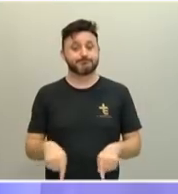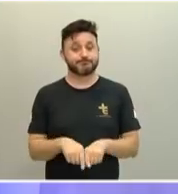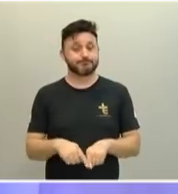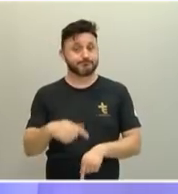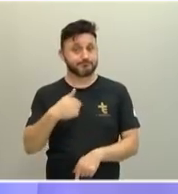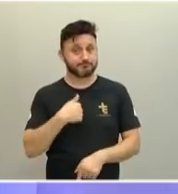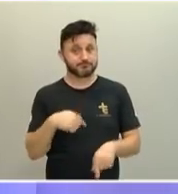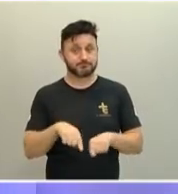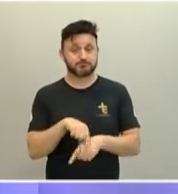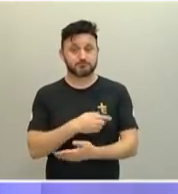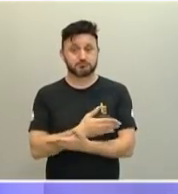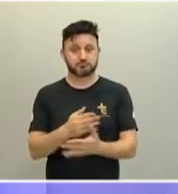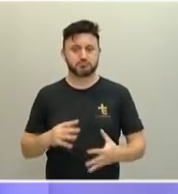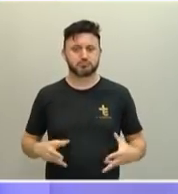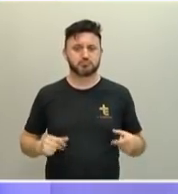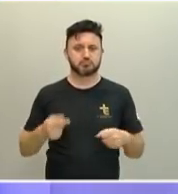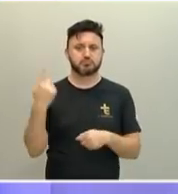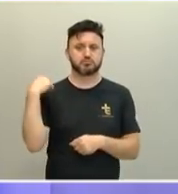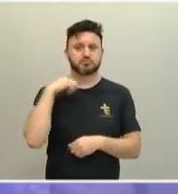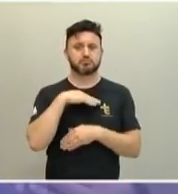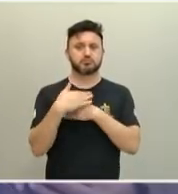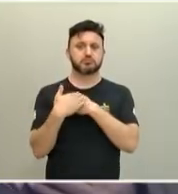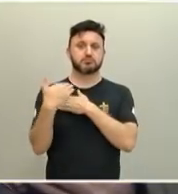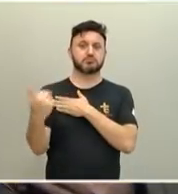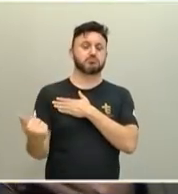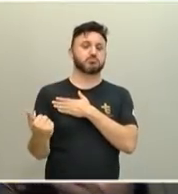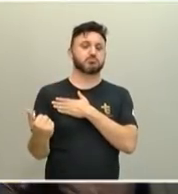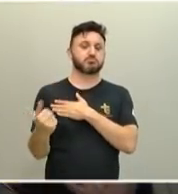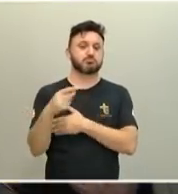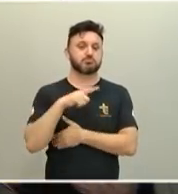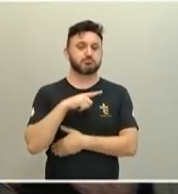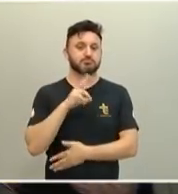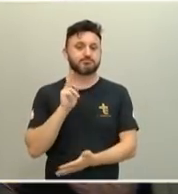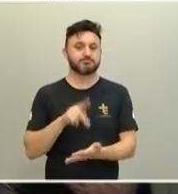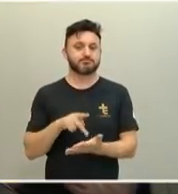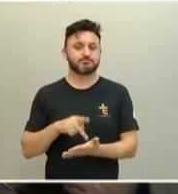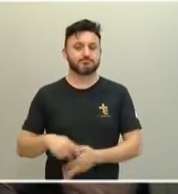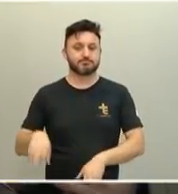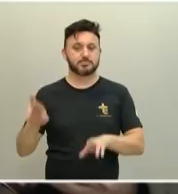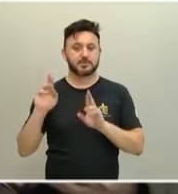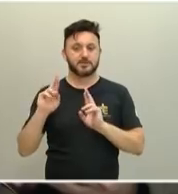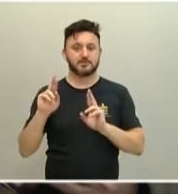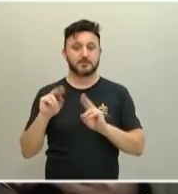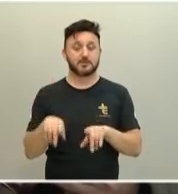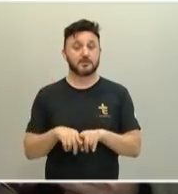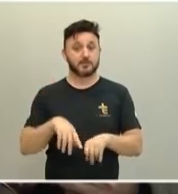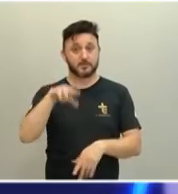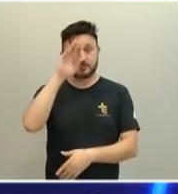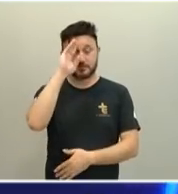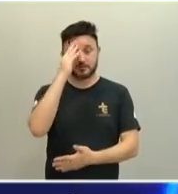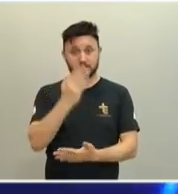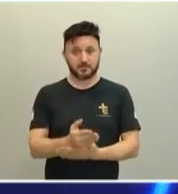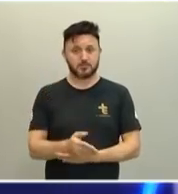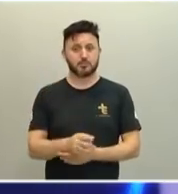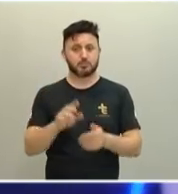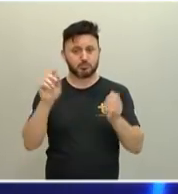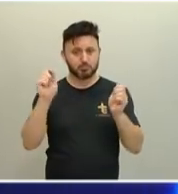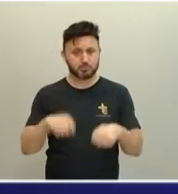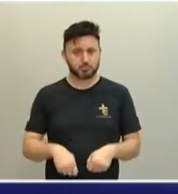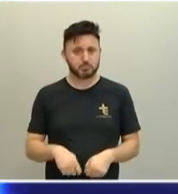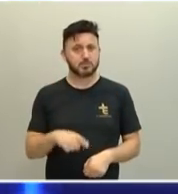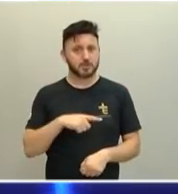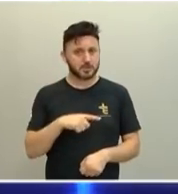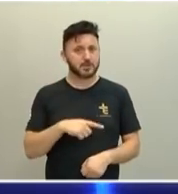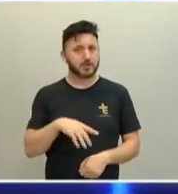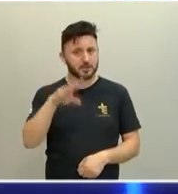nós somos chamados a ter em nós a verdadeira esperança e crer. É possível. Tem